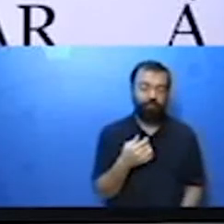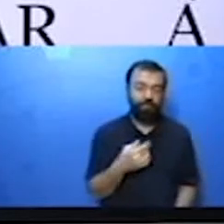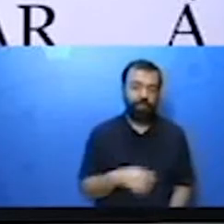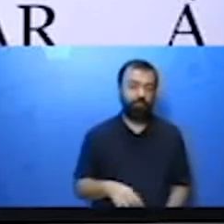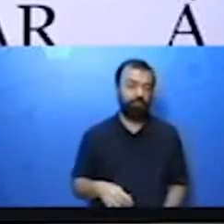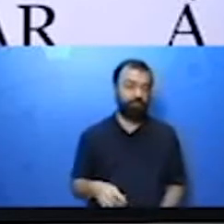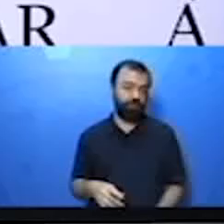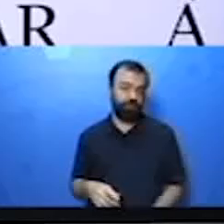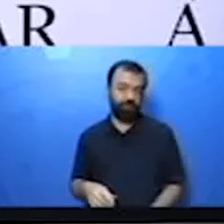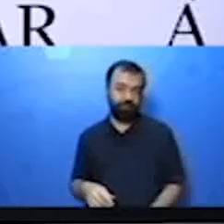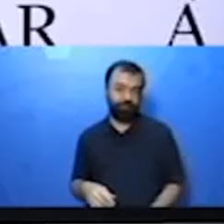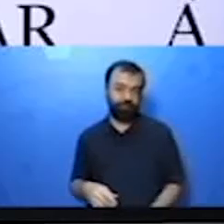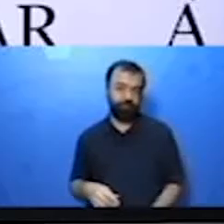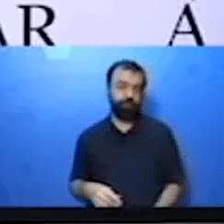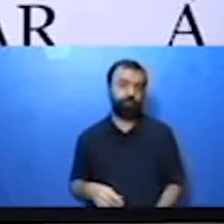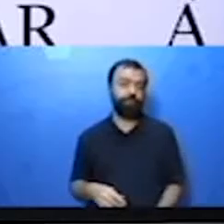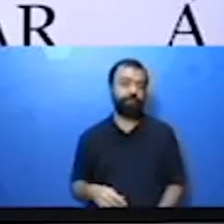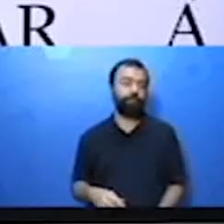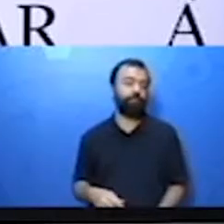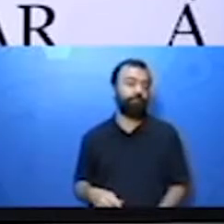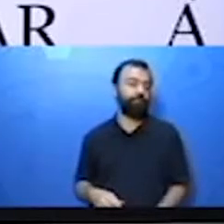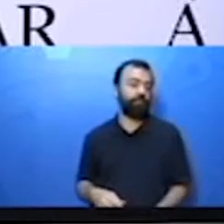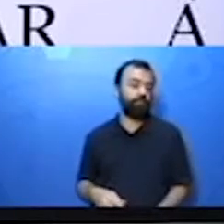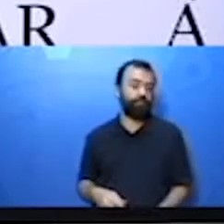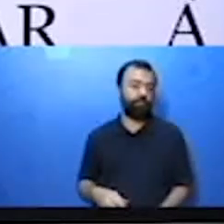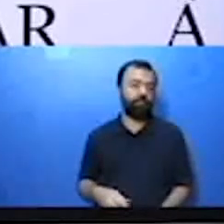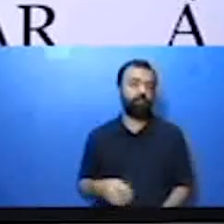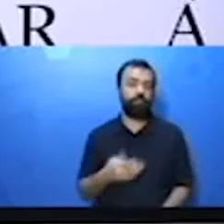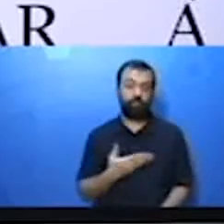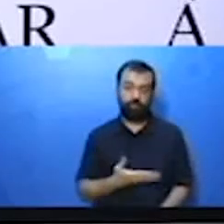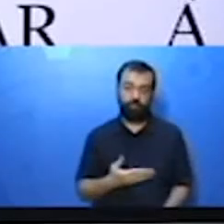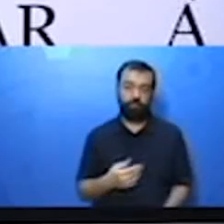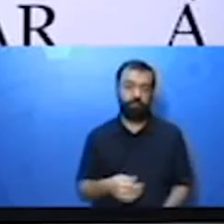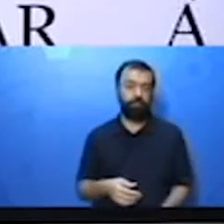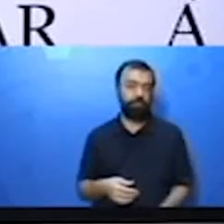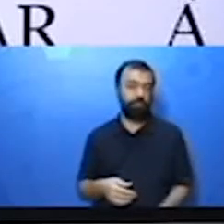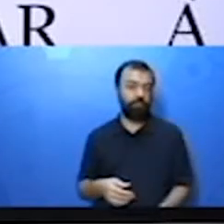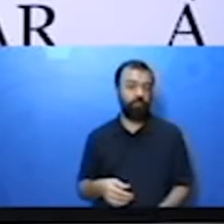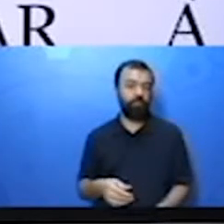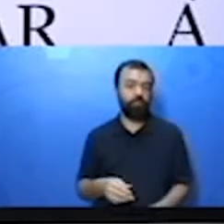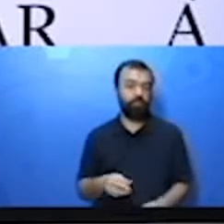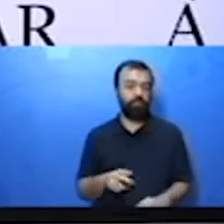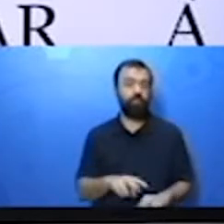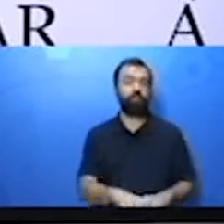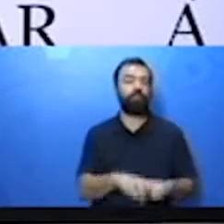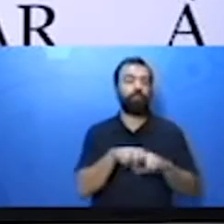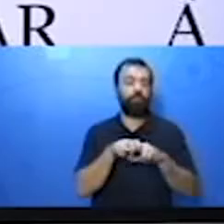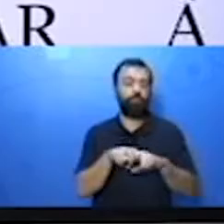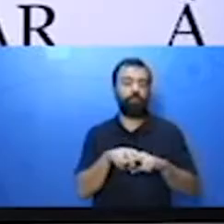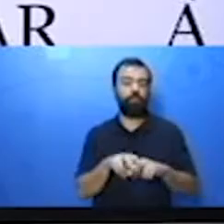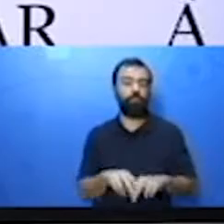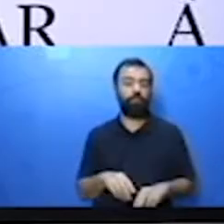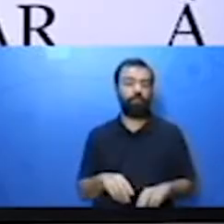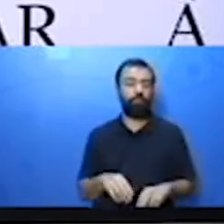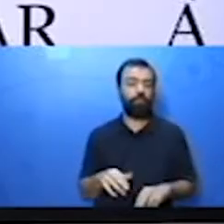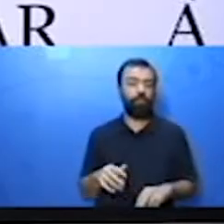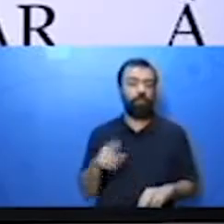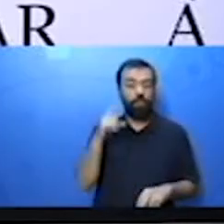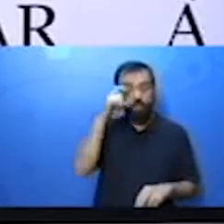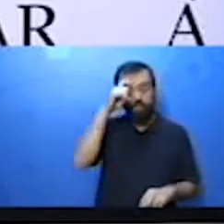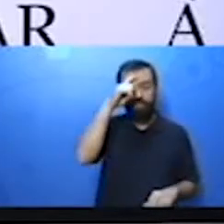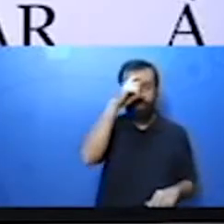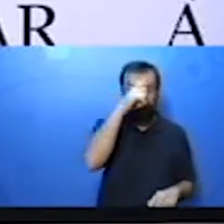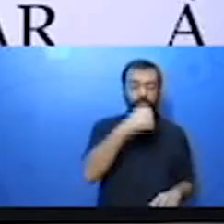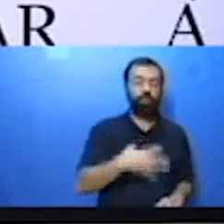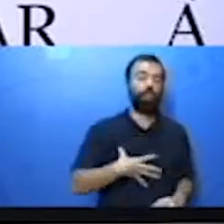acalmar, e depois não vive sem eles. E isso pode dar uma insuficiência e uma dificuldade na respiração